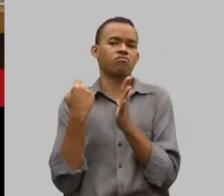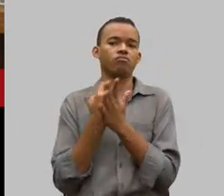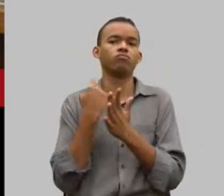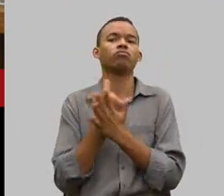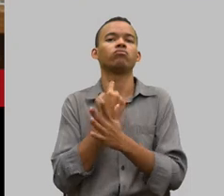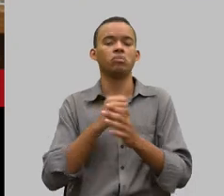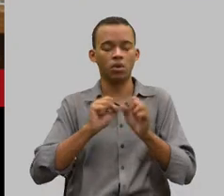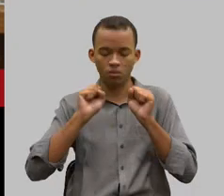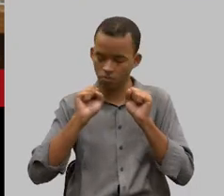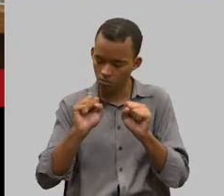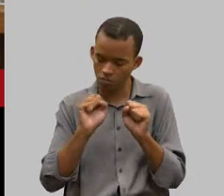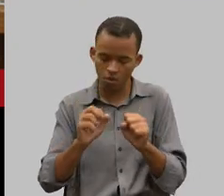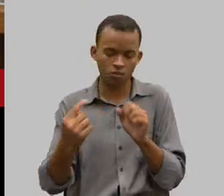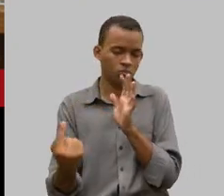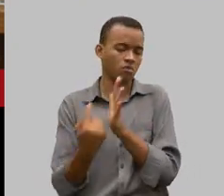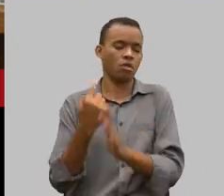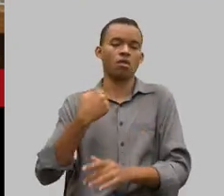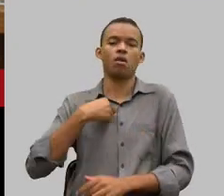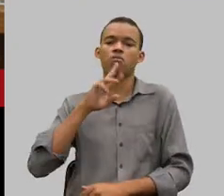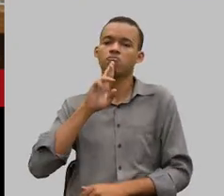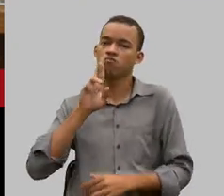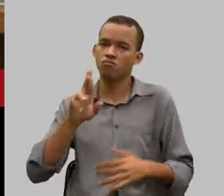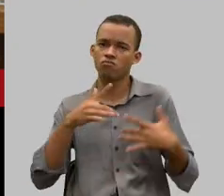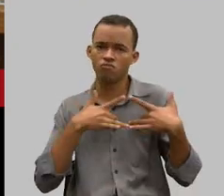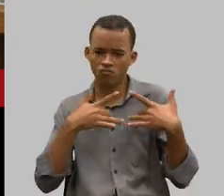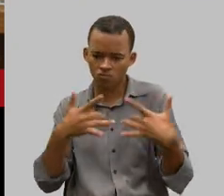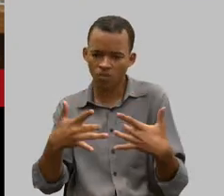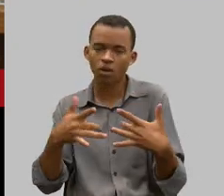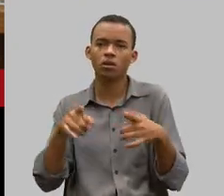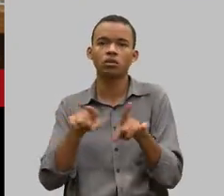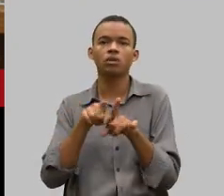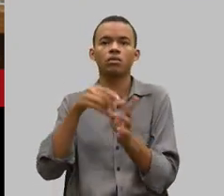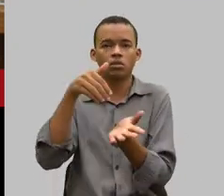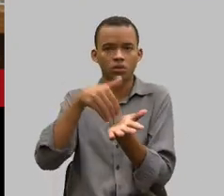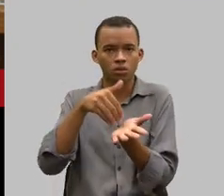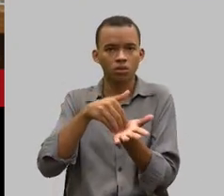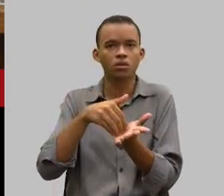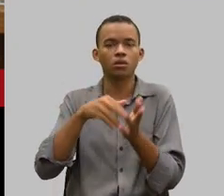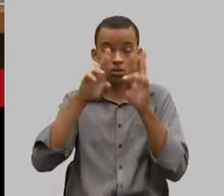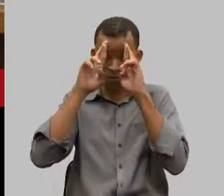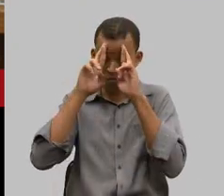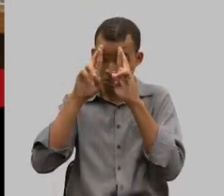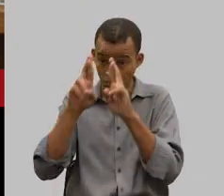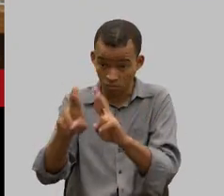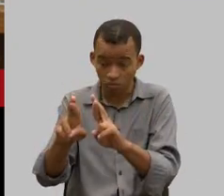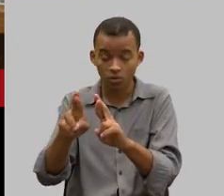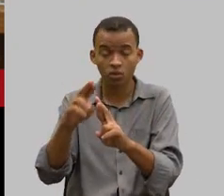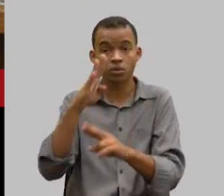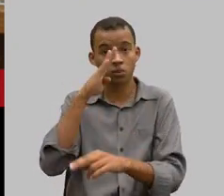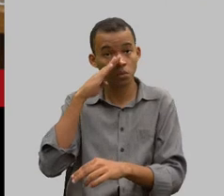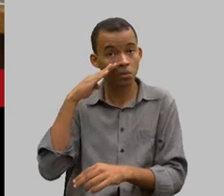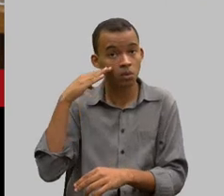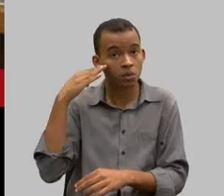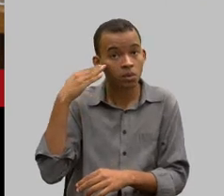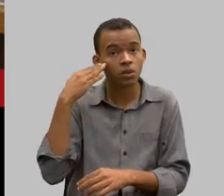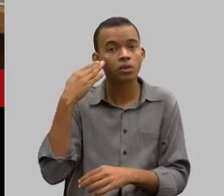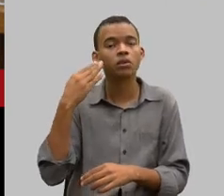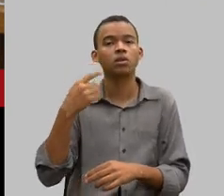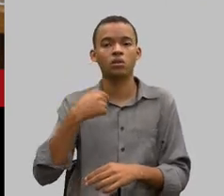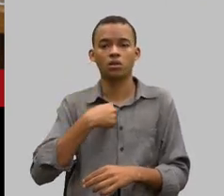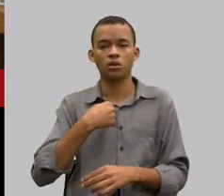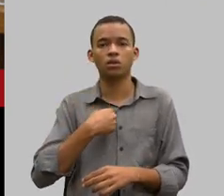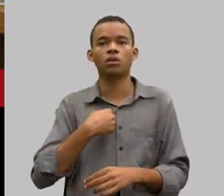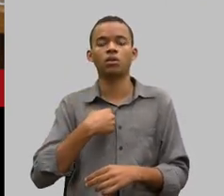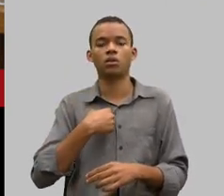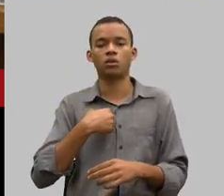pronto para responder mas termino deputada com respeito respondendo a senhora falando que não é justo não é correto e é a